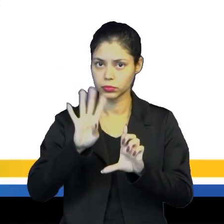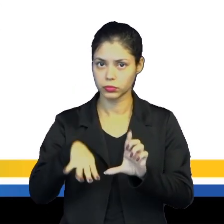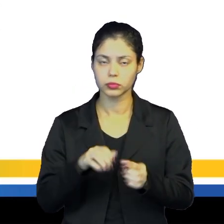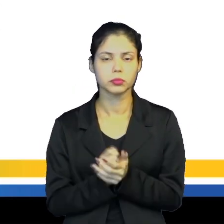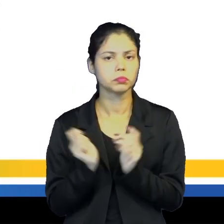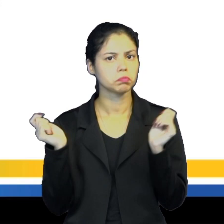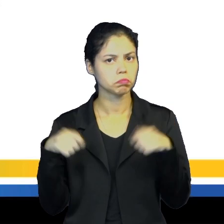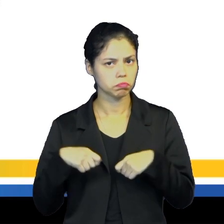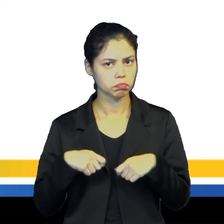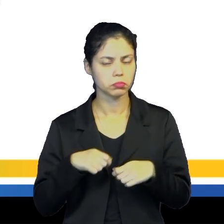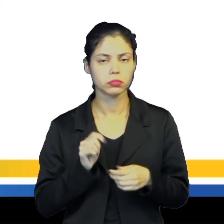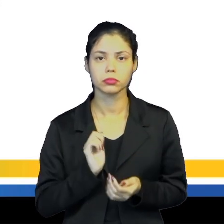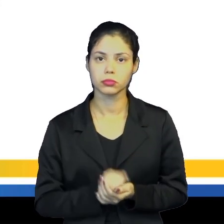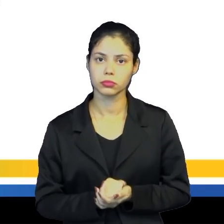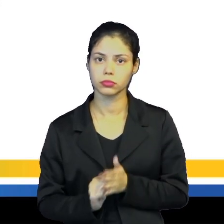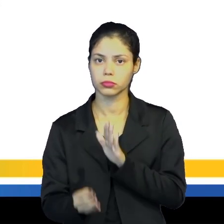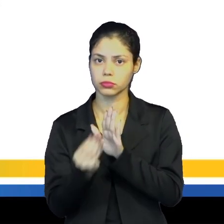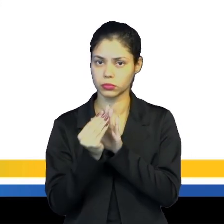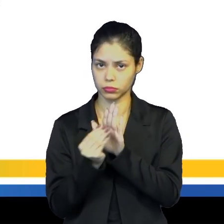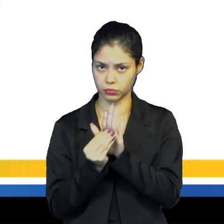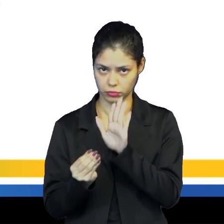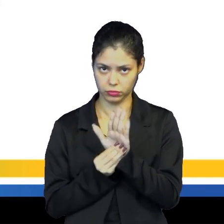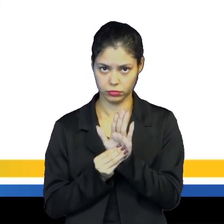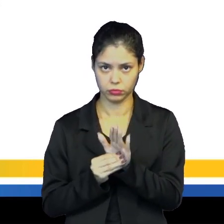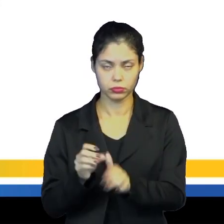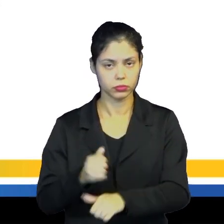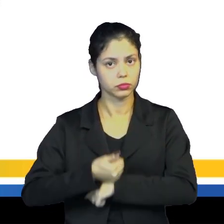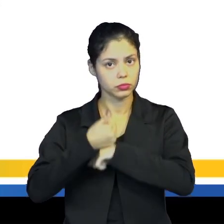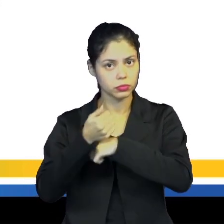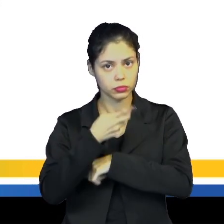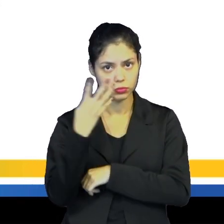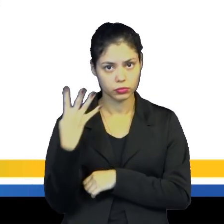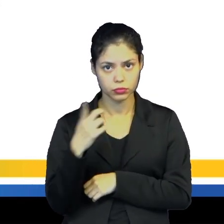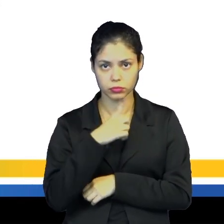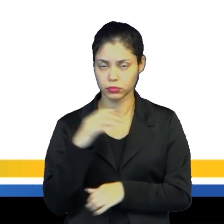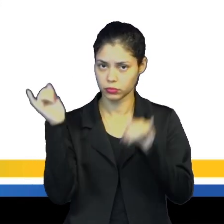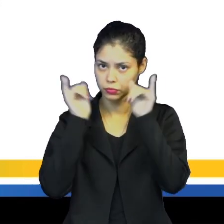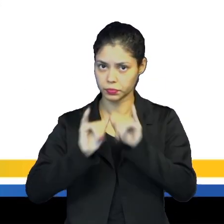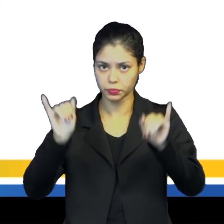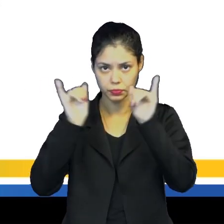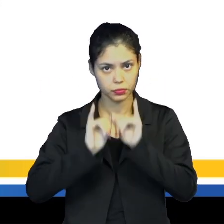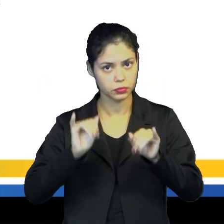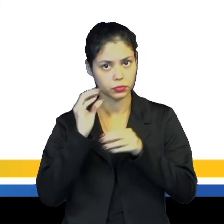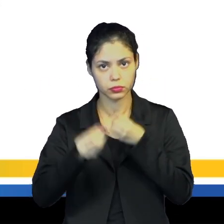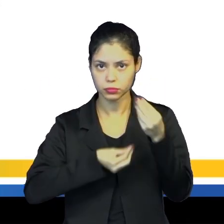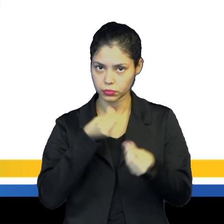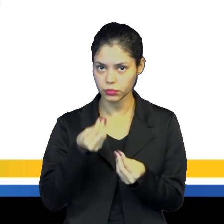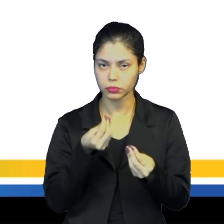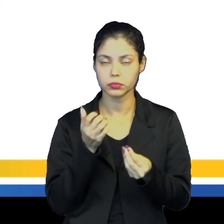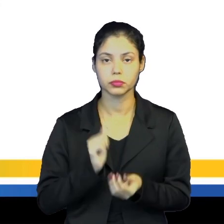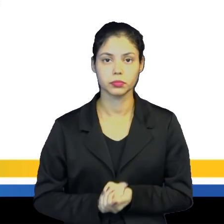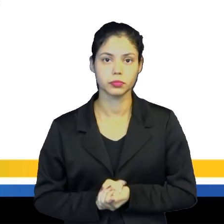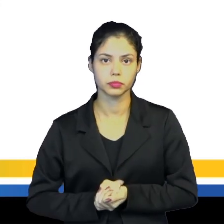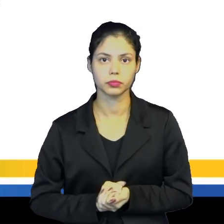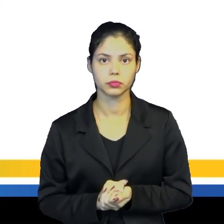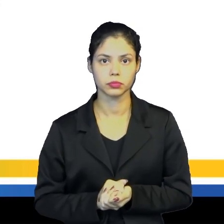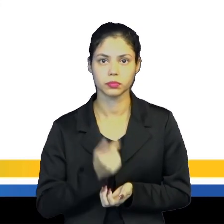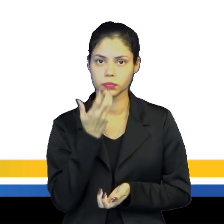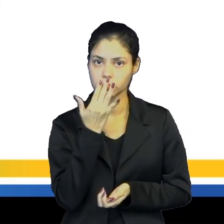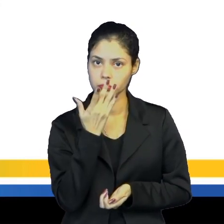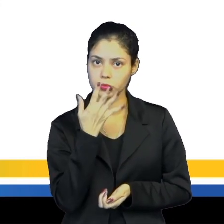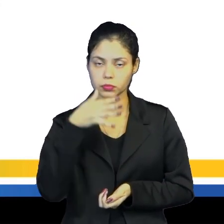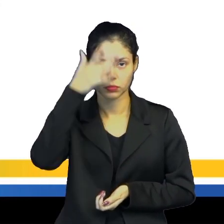que possuem dados qualitativos trabalham com informações como cor